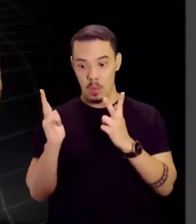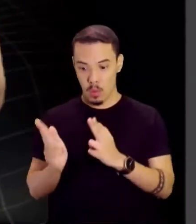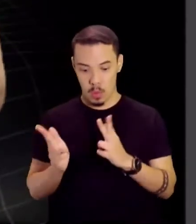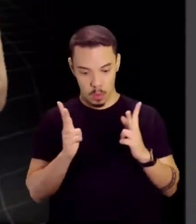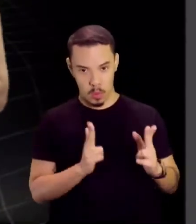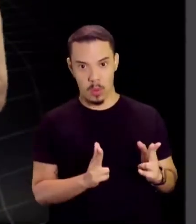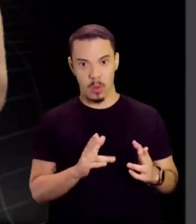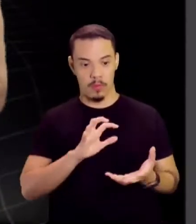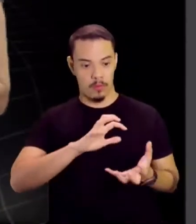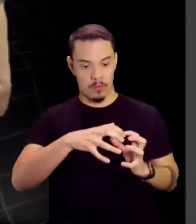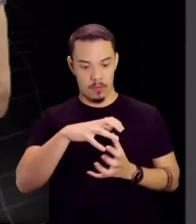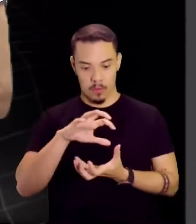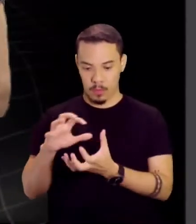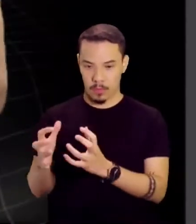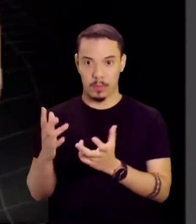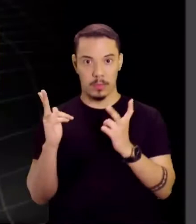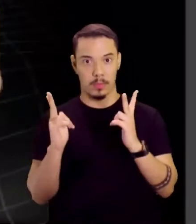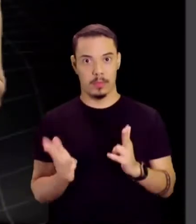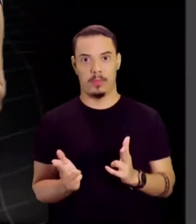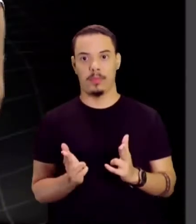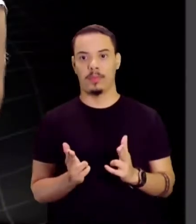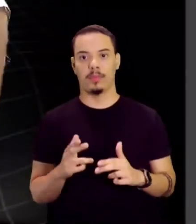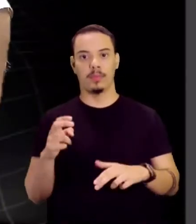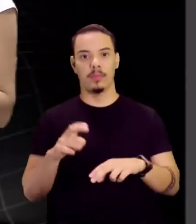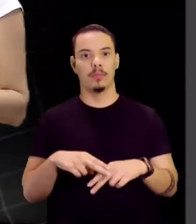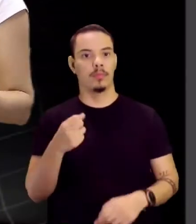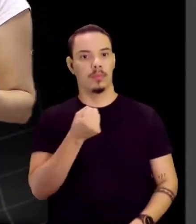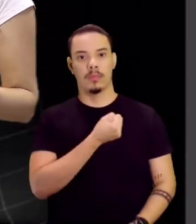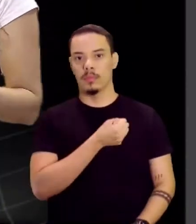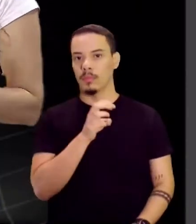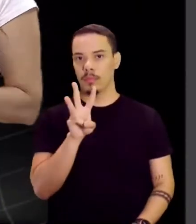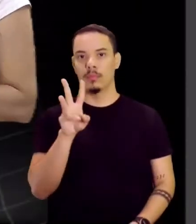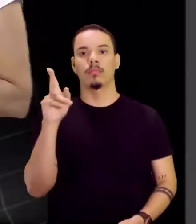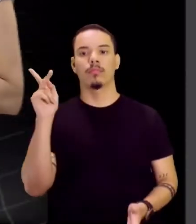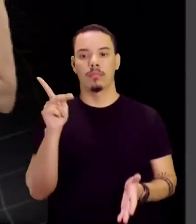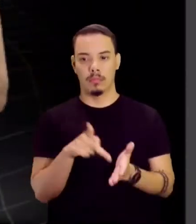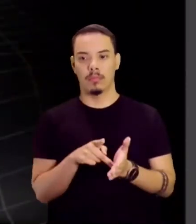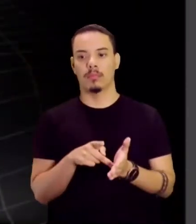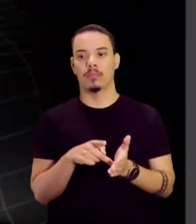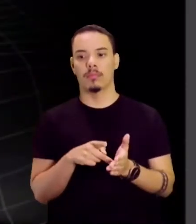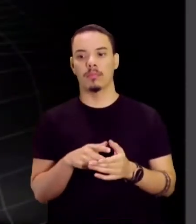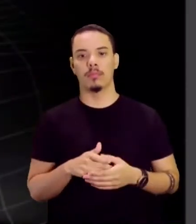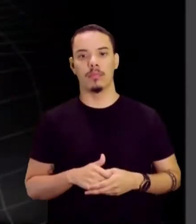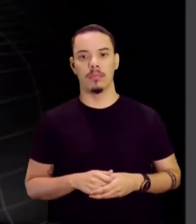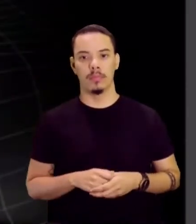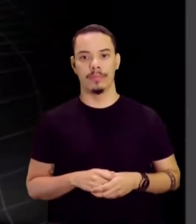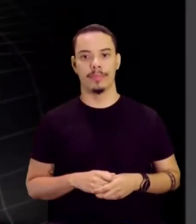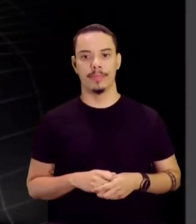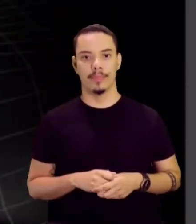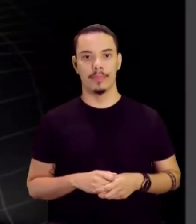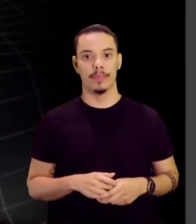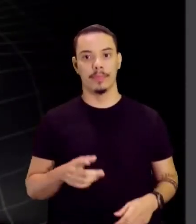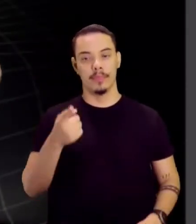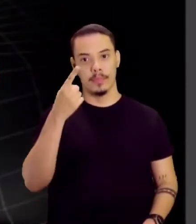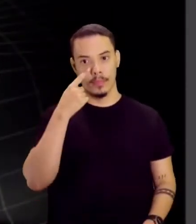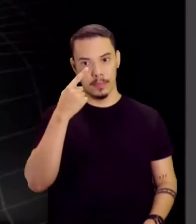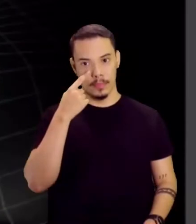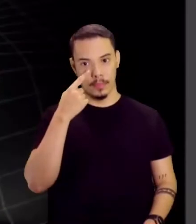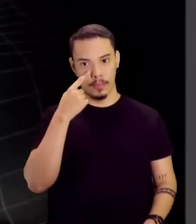formato. Então, por isso que não... Então, a 3 é o quê? Verdadeira, né? Justamente. Vamos ver a alternativa, pessoal, que